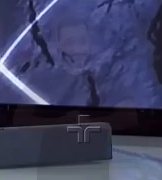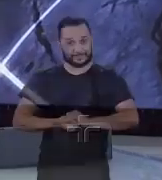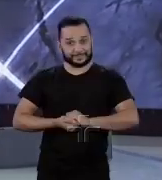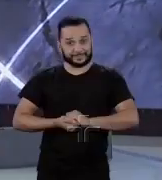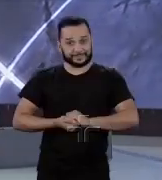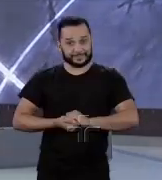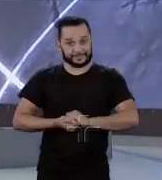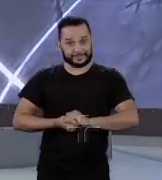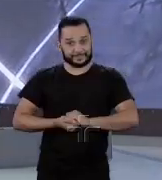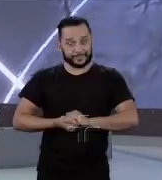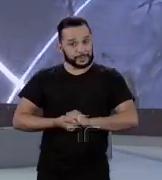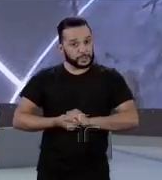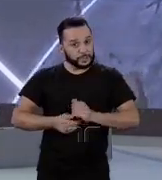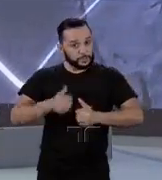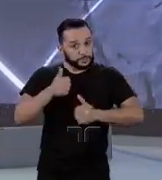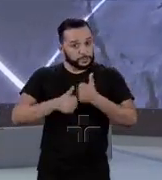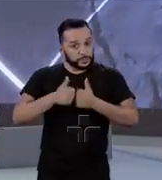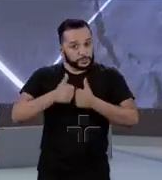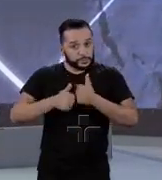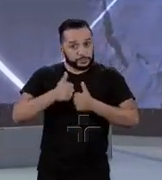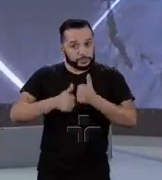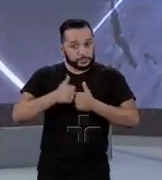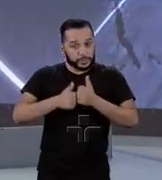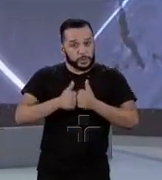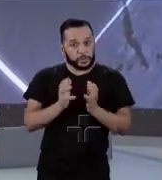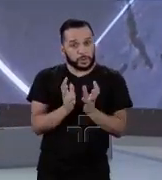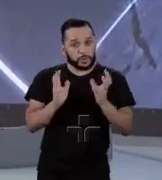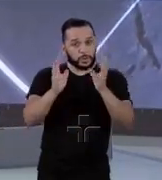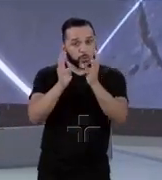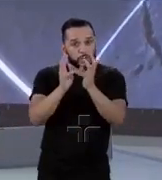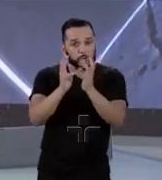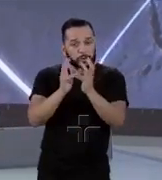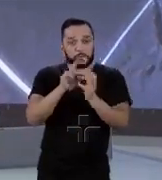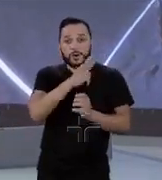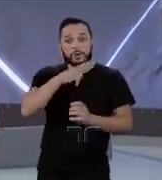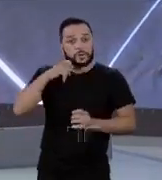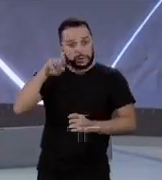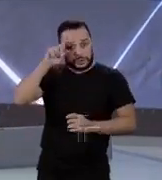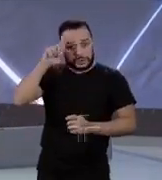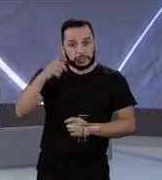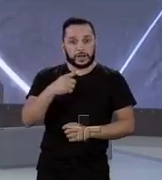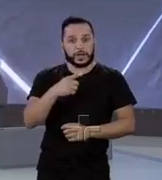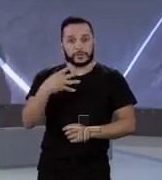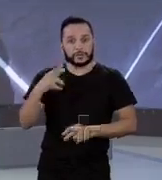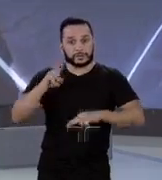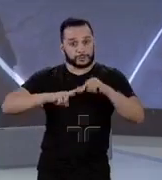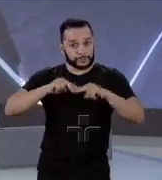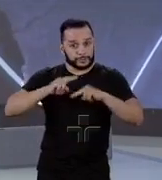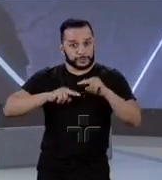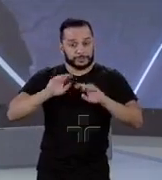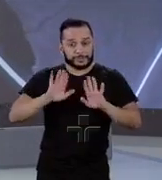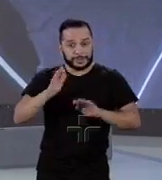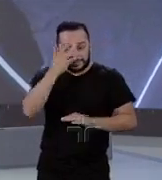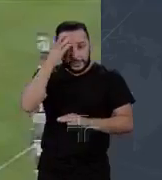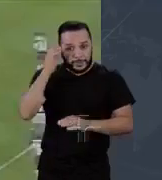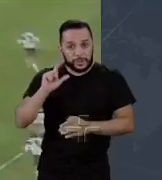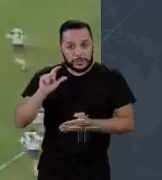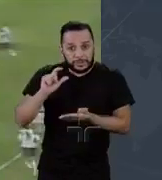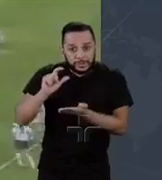O primeiro jogo da Copa do Mundo da Rússia está marcado para o dia 14 de junho, mas os colecionadores de figurinhas, a Copa começou